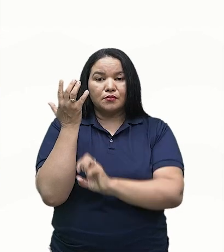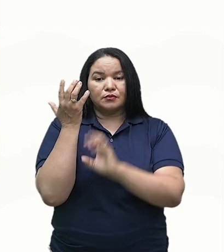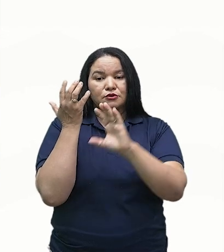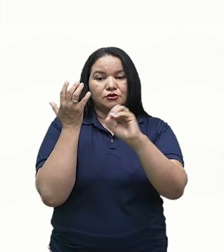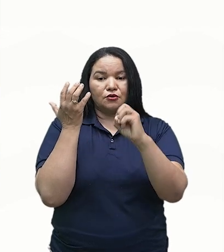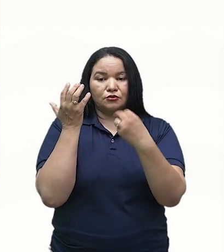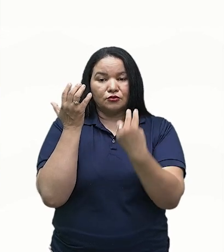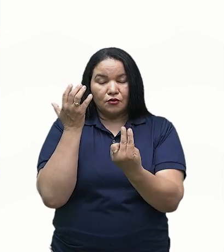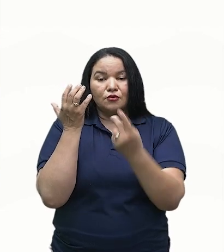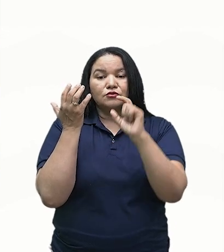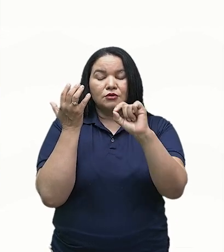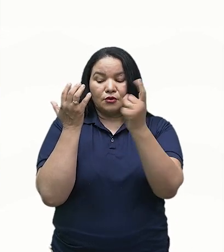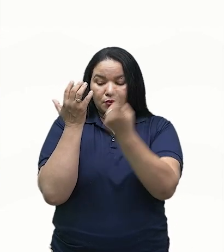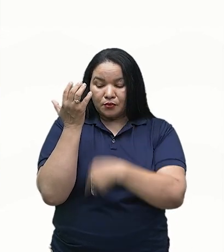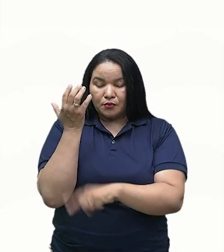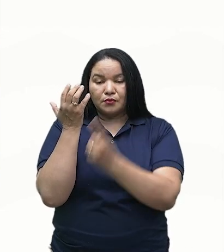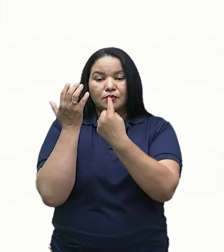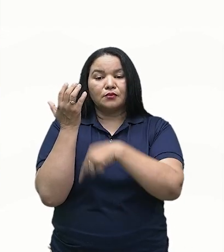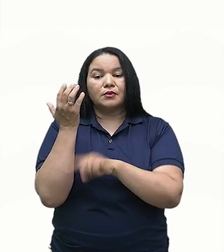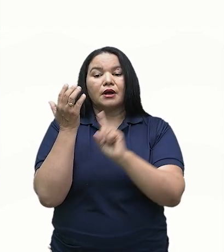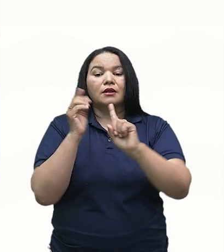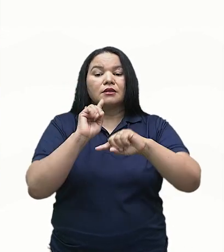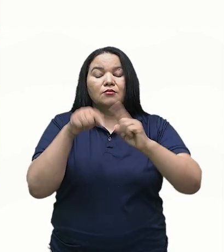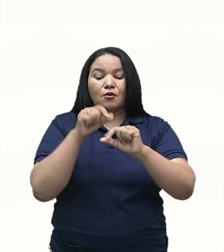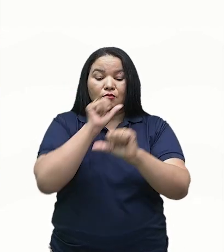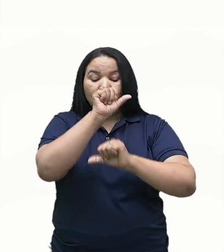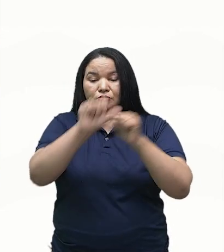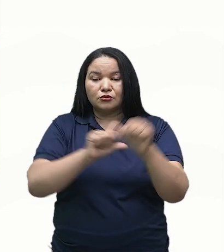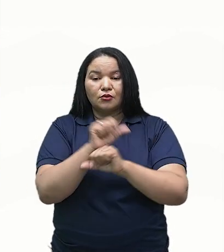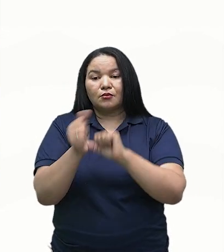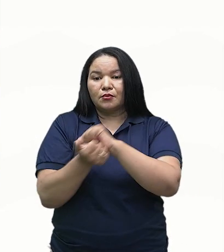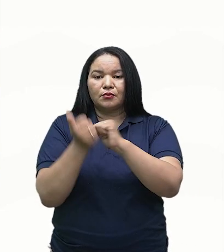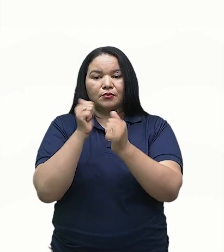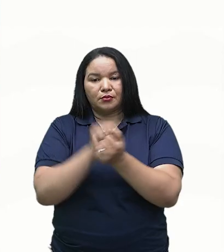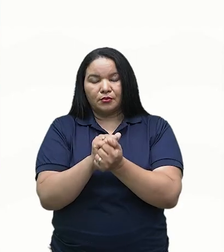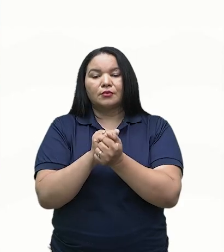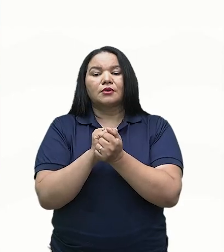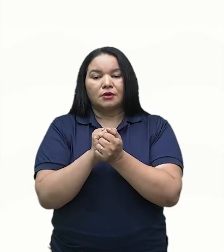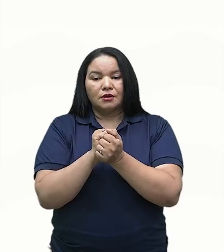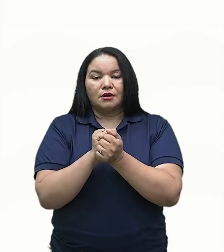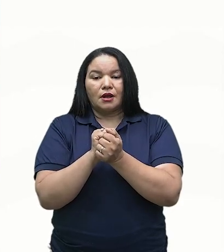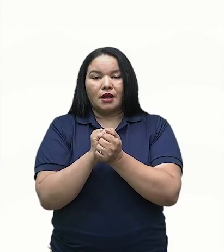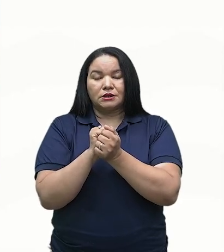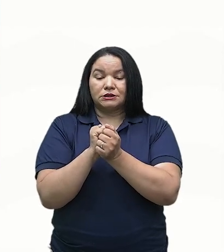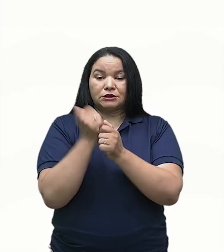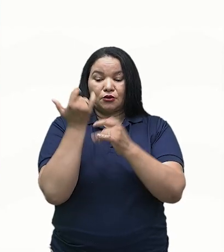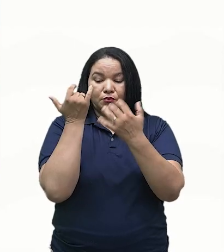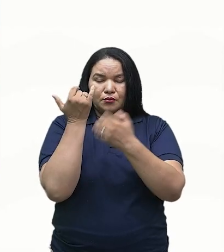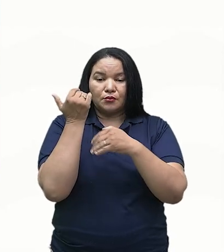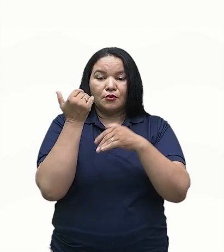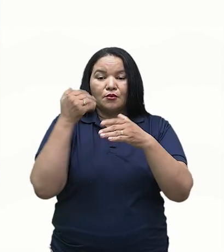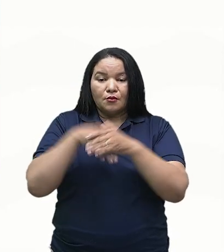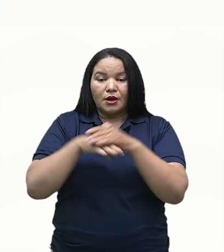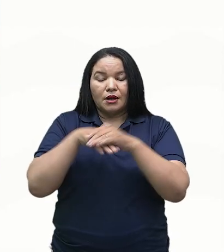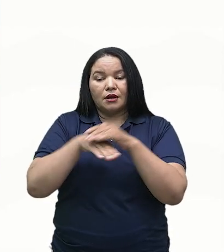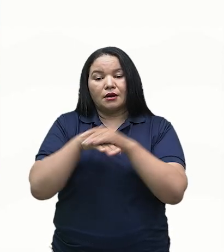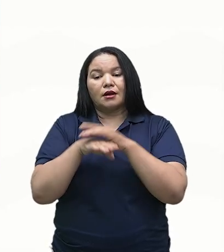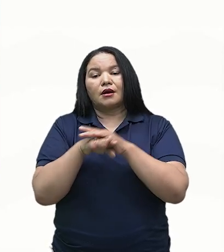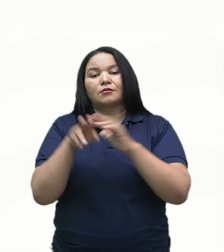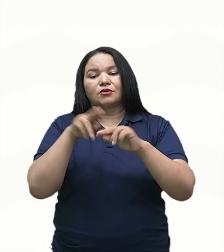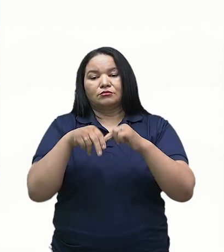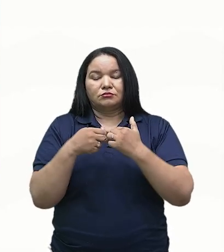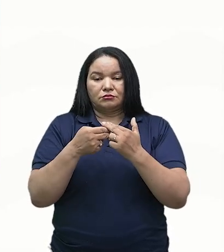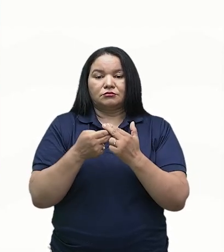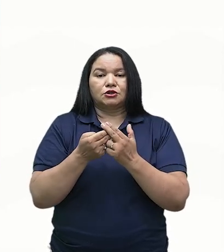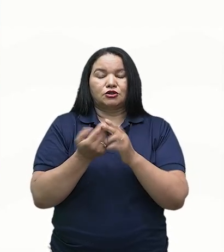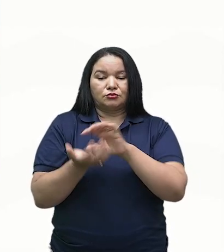carbônico para realizar a fotossíntese e elas transformam o gás carbônico, na verdade, armazenam nelas na forma de biomassa.